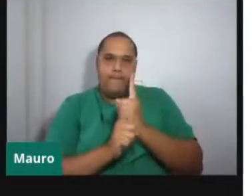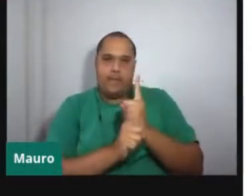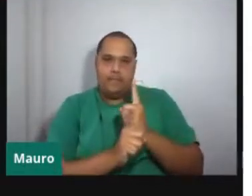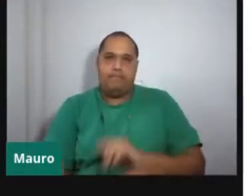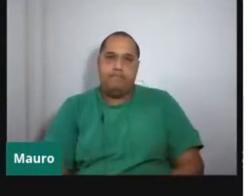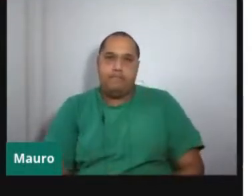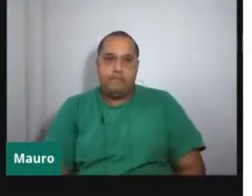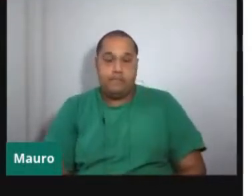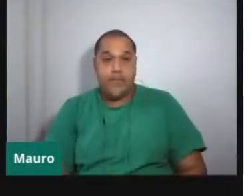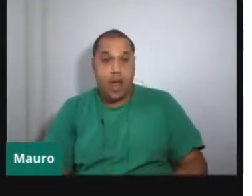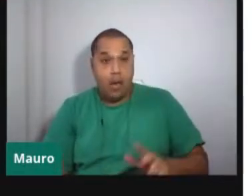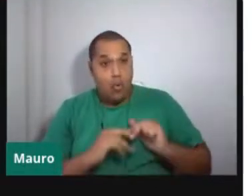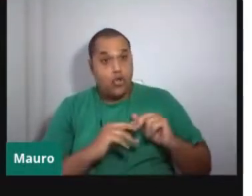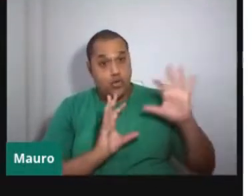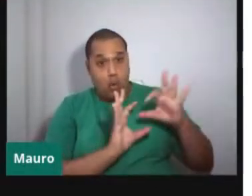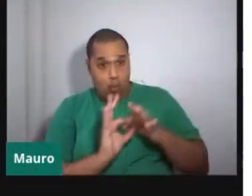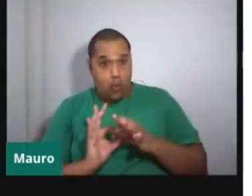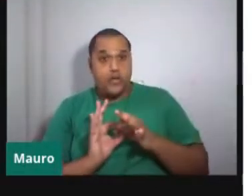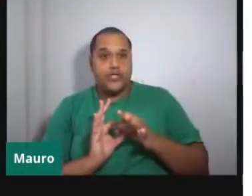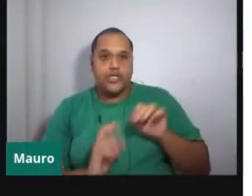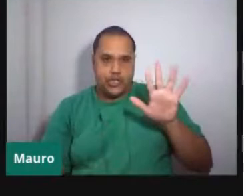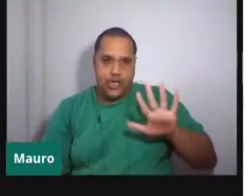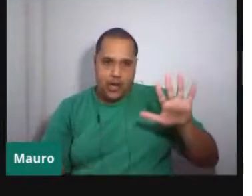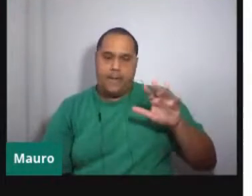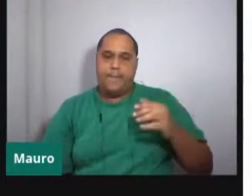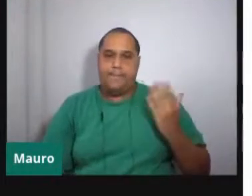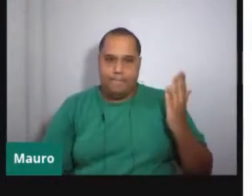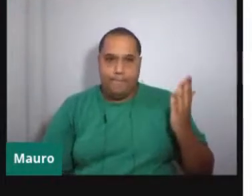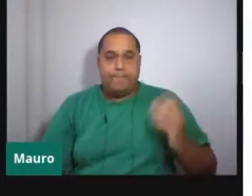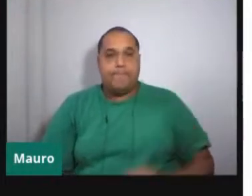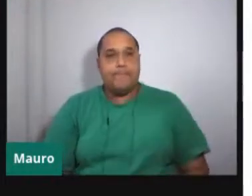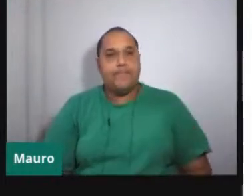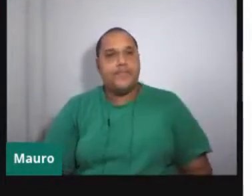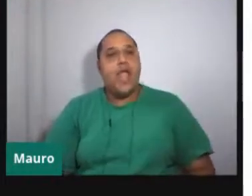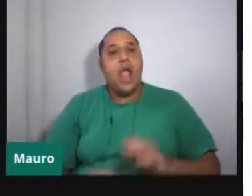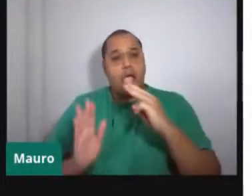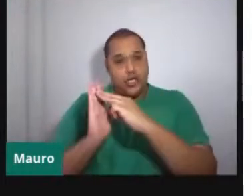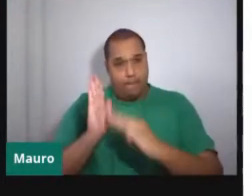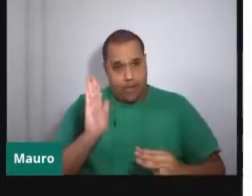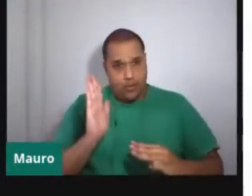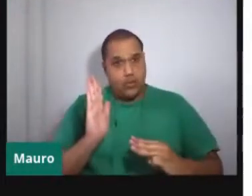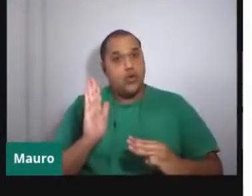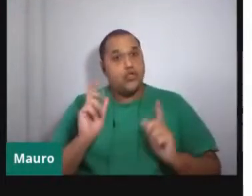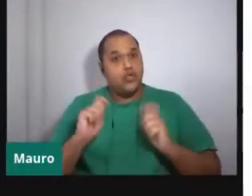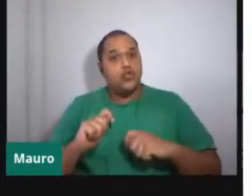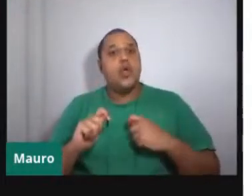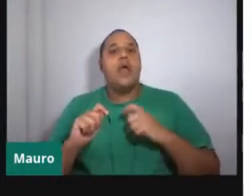nossa área, né? Então, só para dar o conceito clássico para vocês. A metodologia de reconhecimento de padrões, que é a que a gente usa no grupo e que é